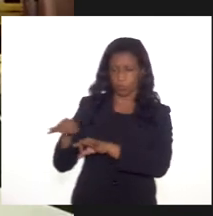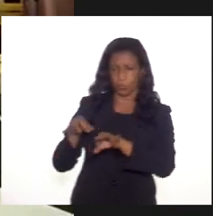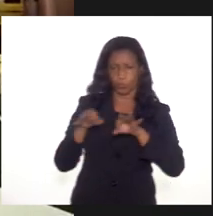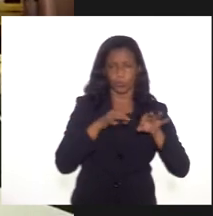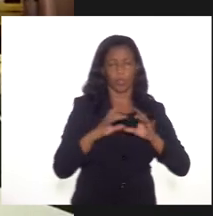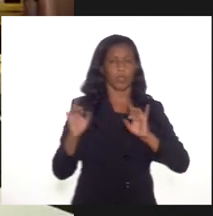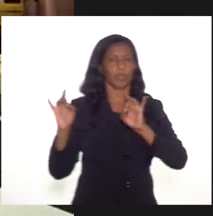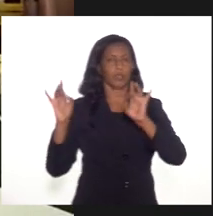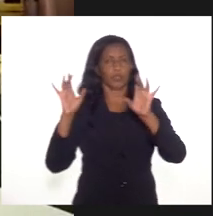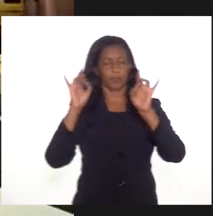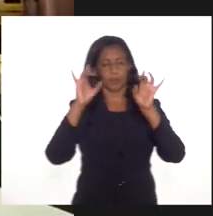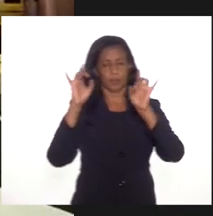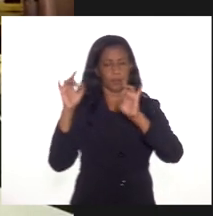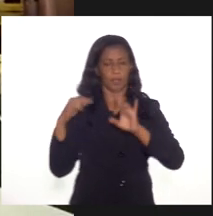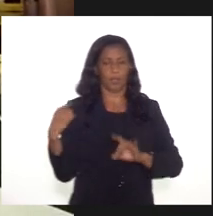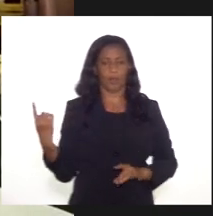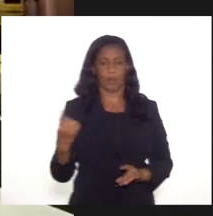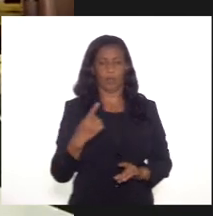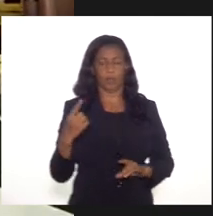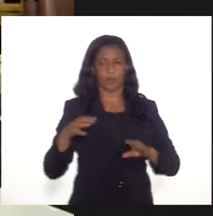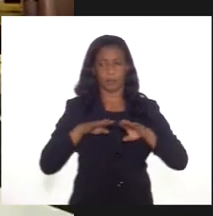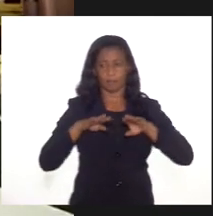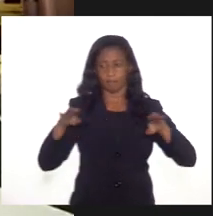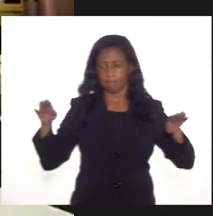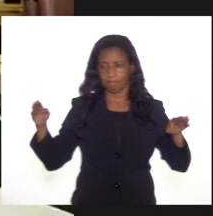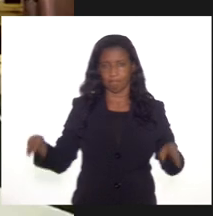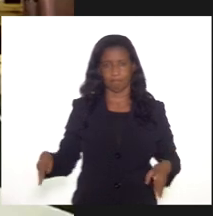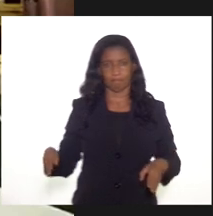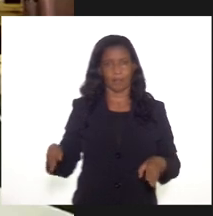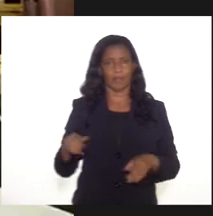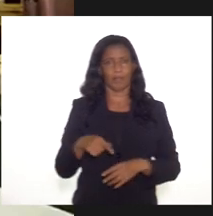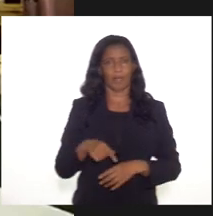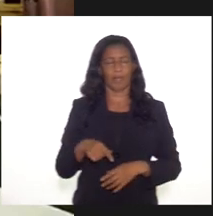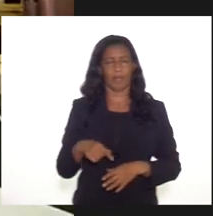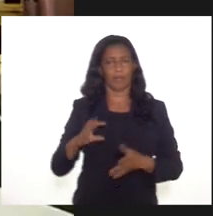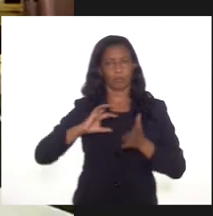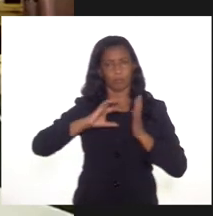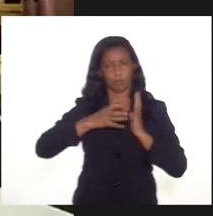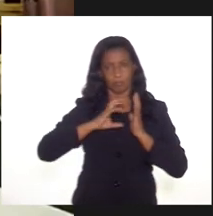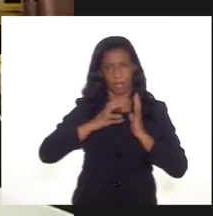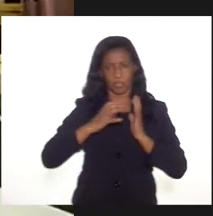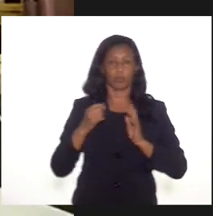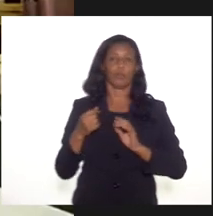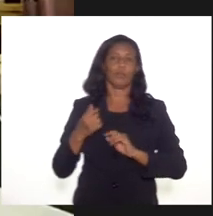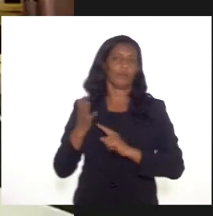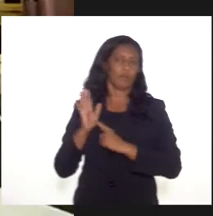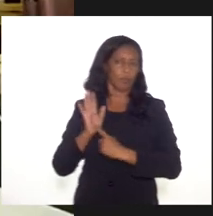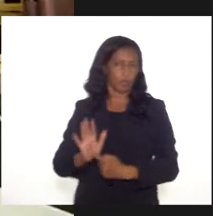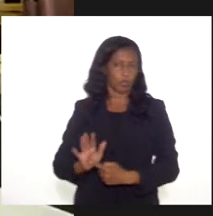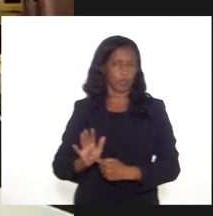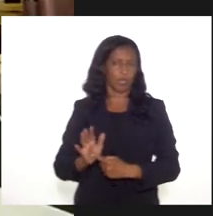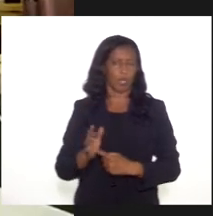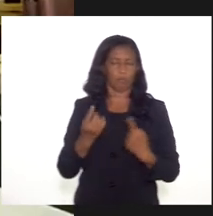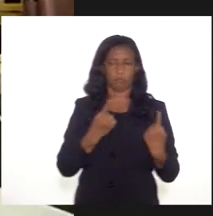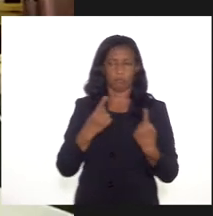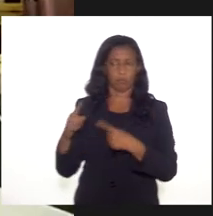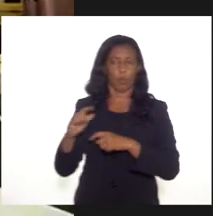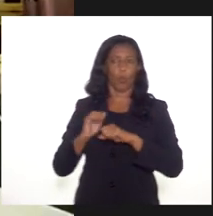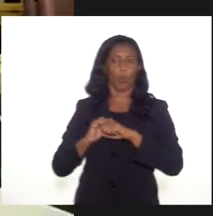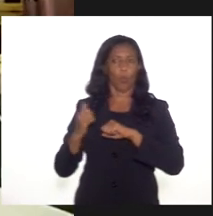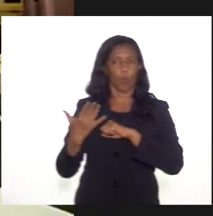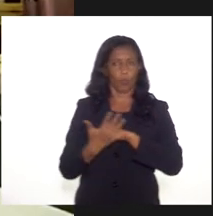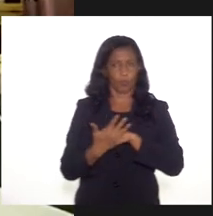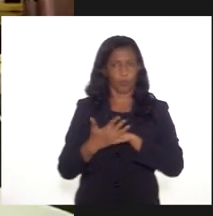especial a nossa bancada apresentará emendas que comportem um enfrentamento à Covid